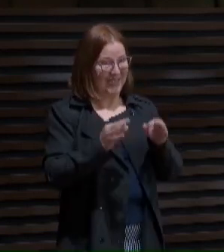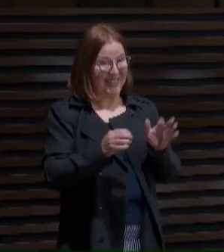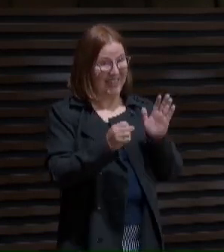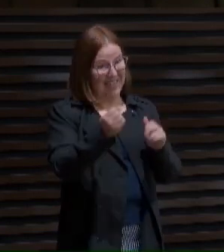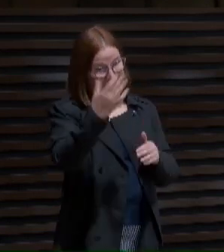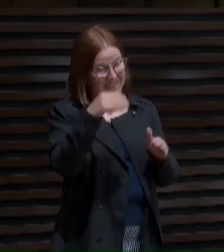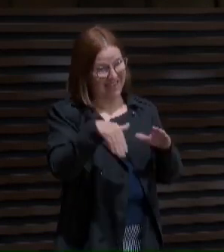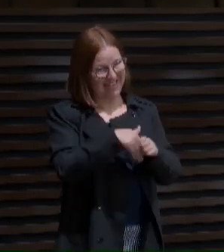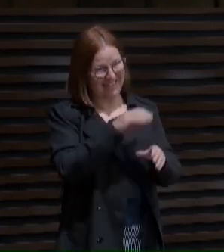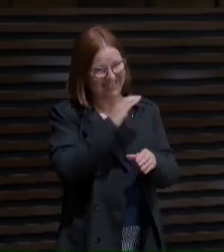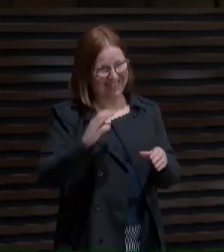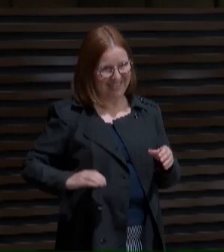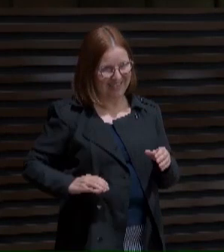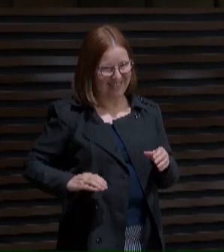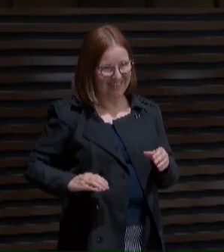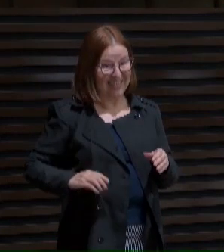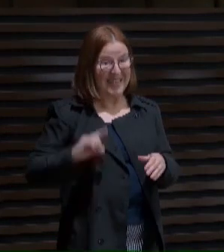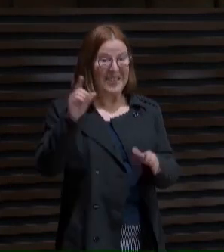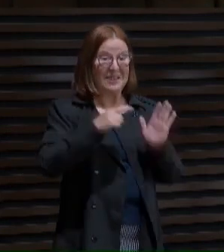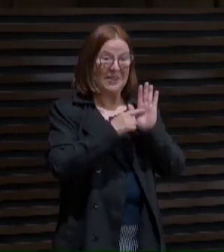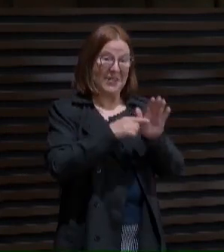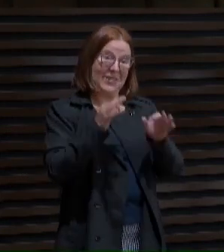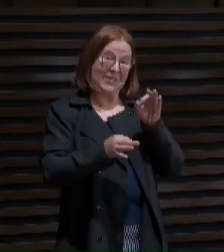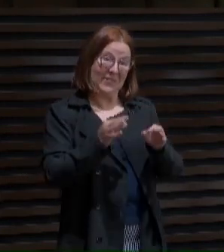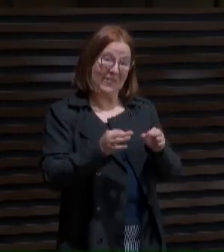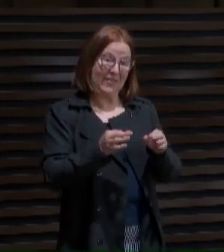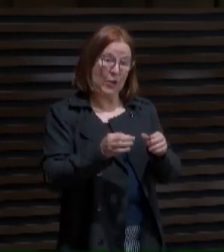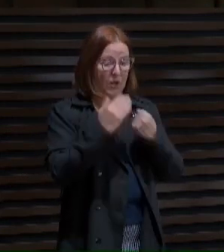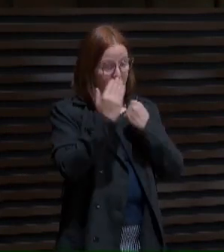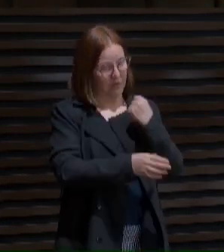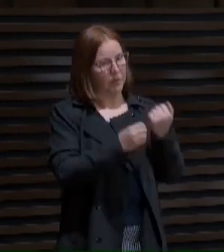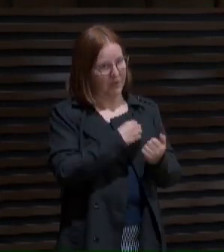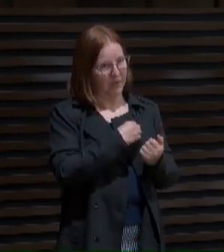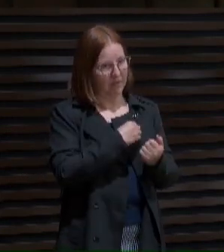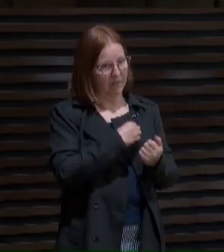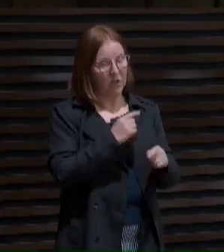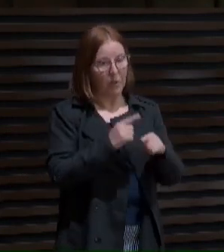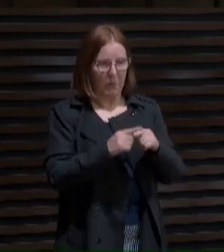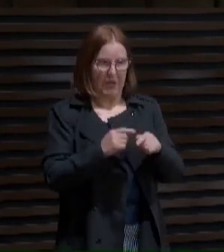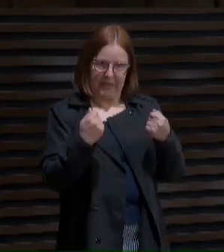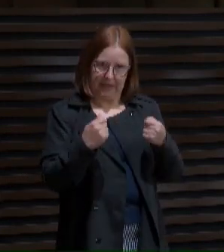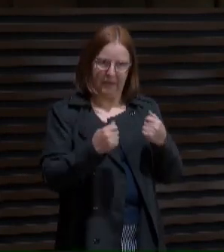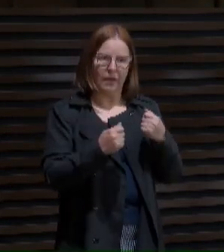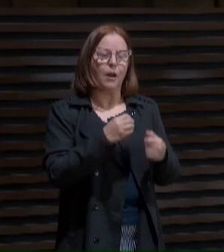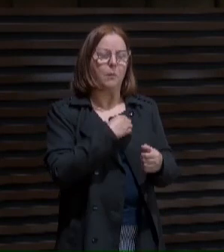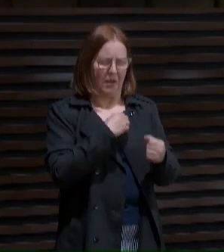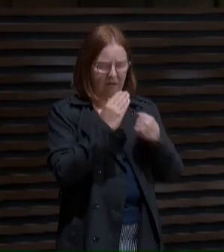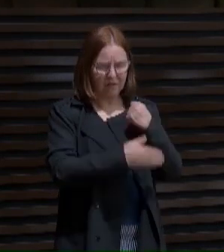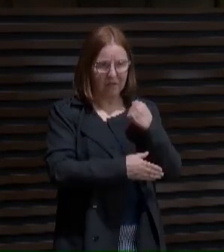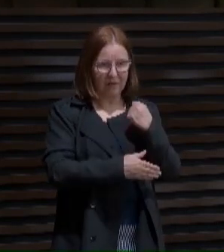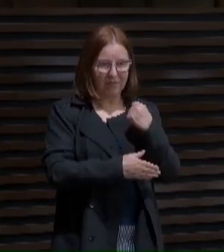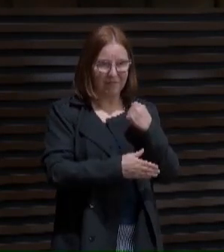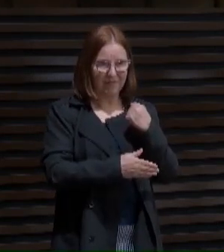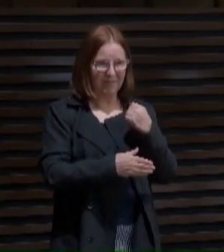26, Deus se mostrou justo, condenando o pecado, porque era necessário que o pecado fosse condenado.